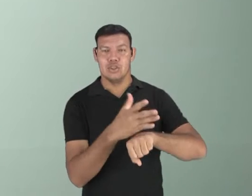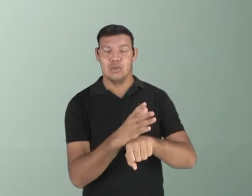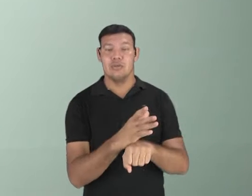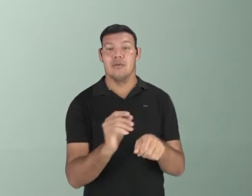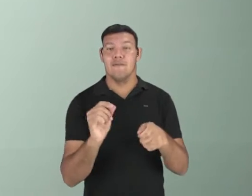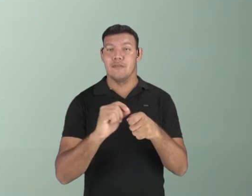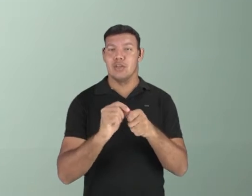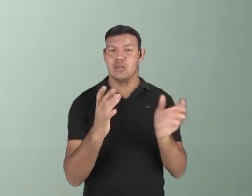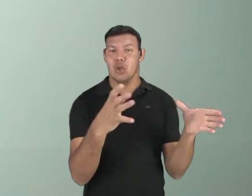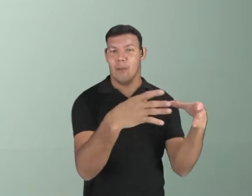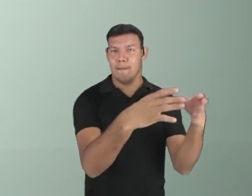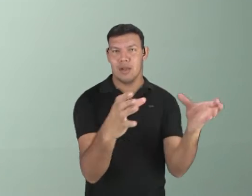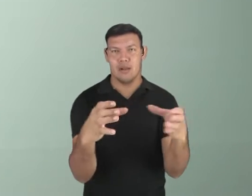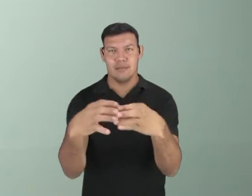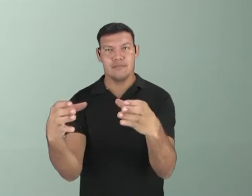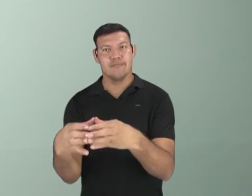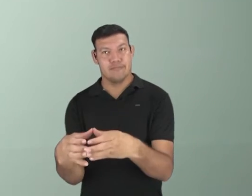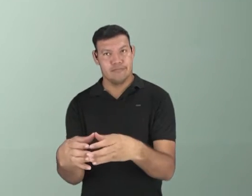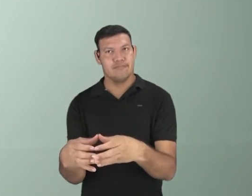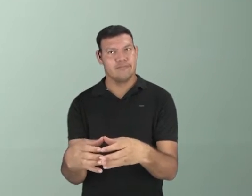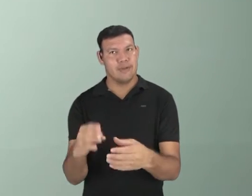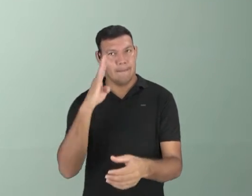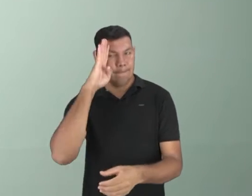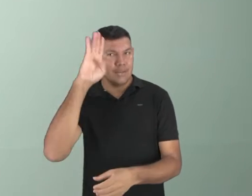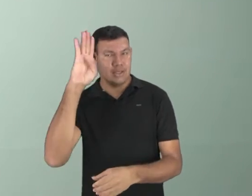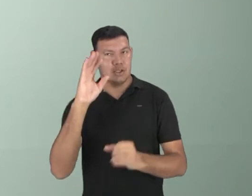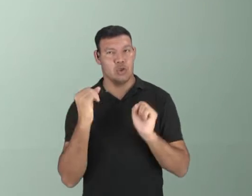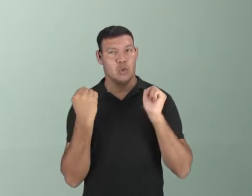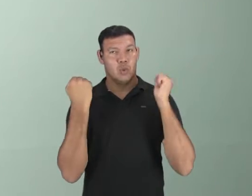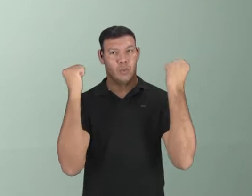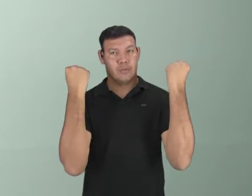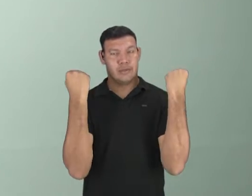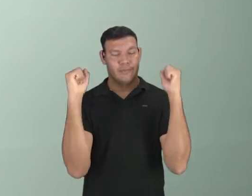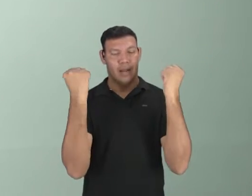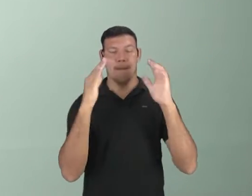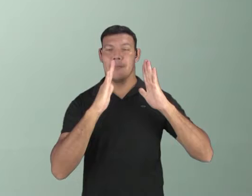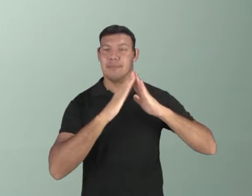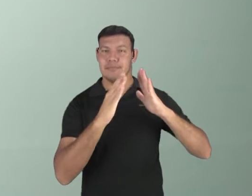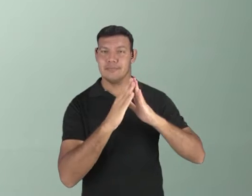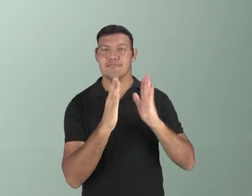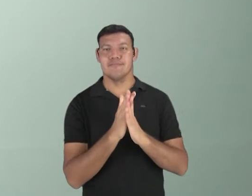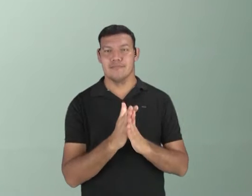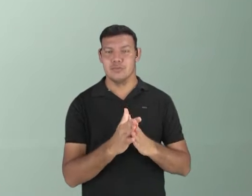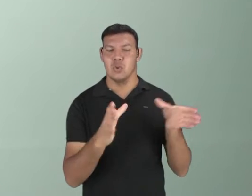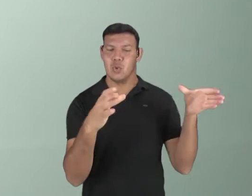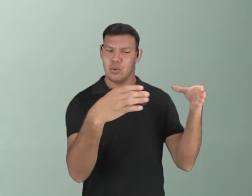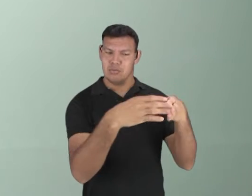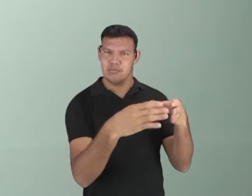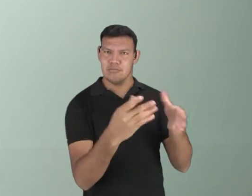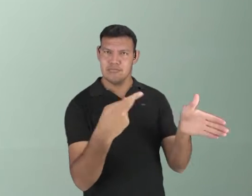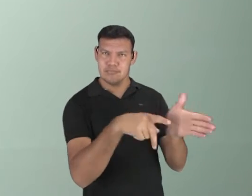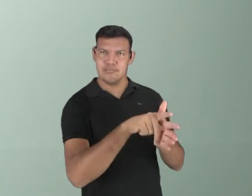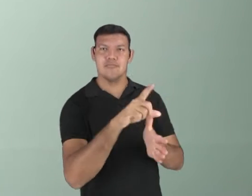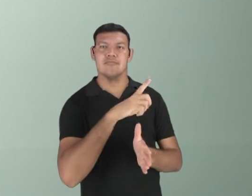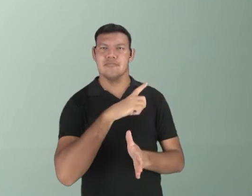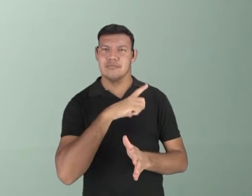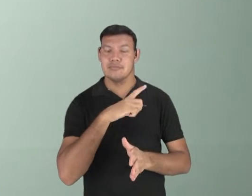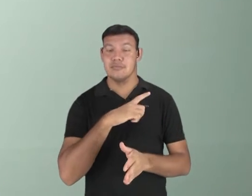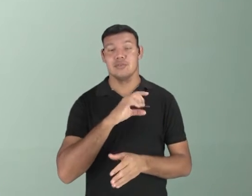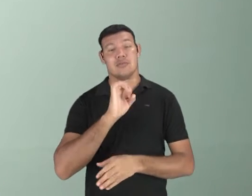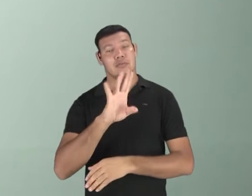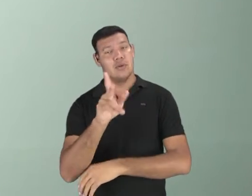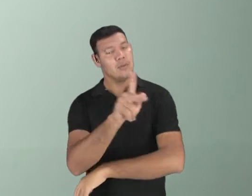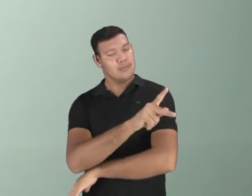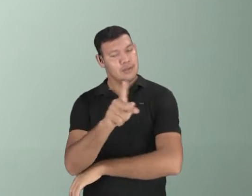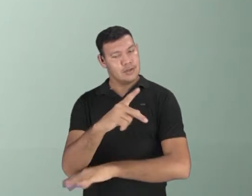como por exemplo atividades realizadas em academias. Tem muitas atividades ali que são realizadas em grupos, só que o professor quis